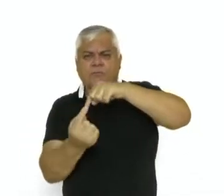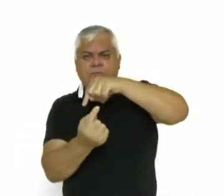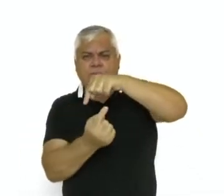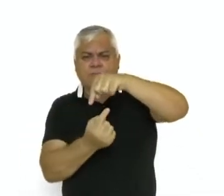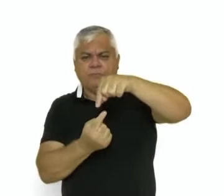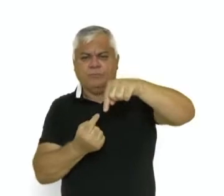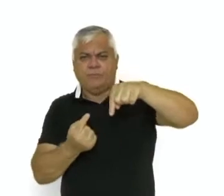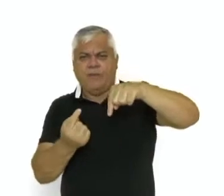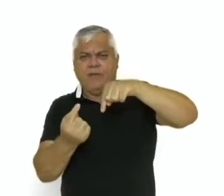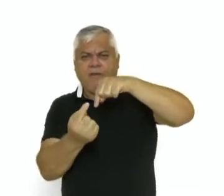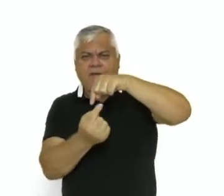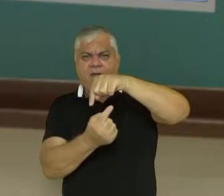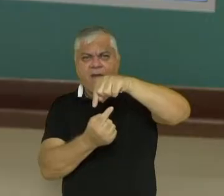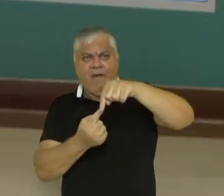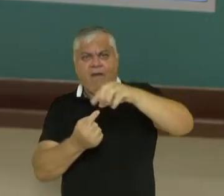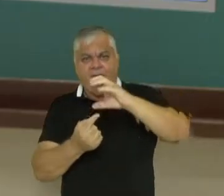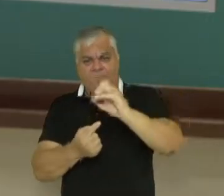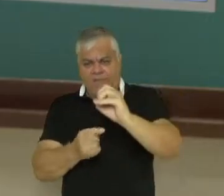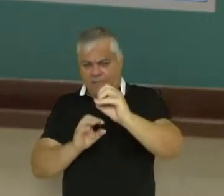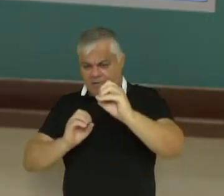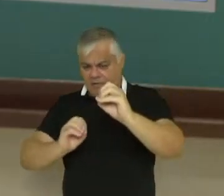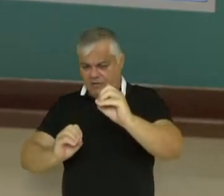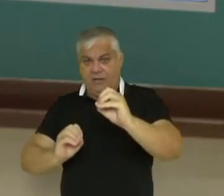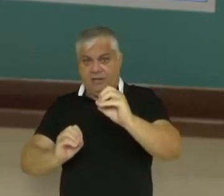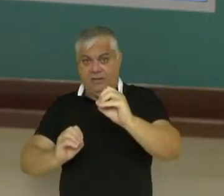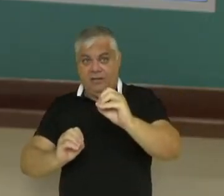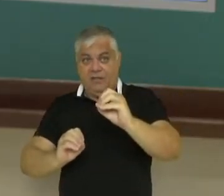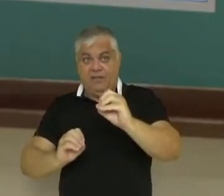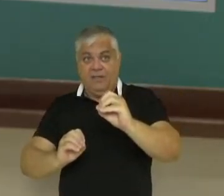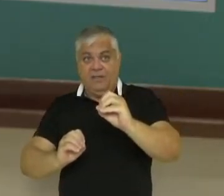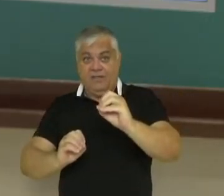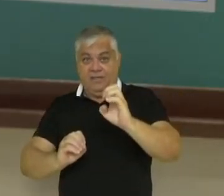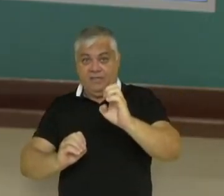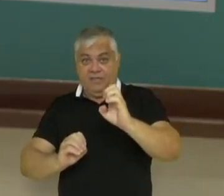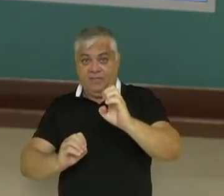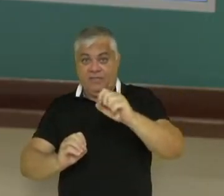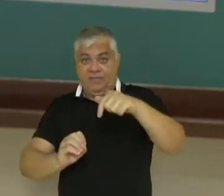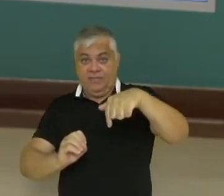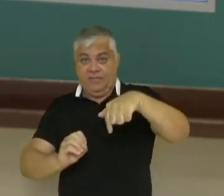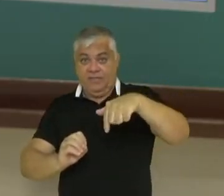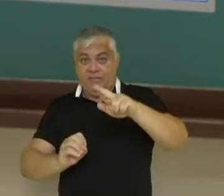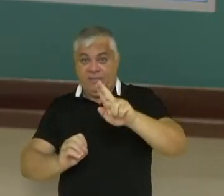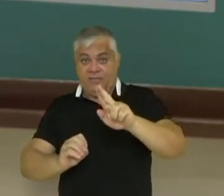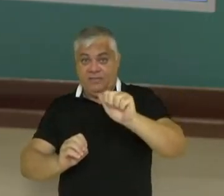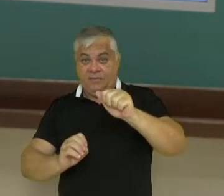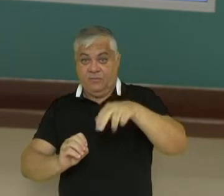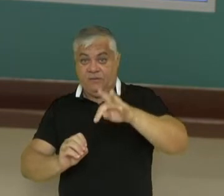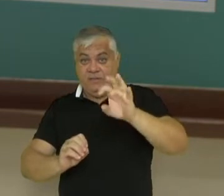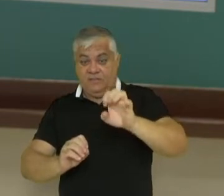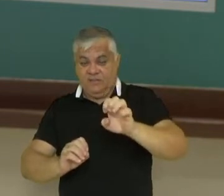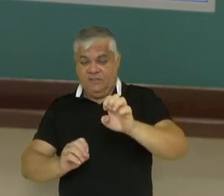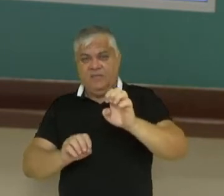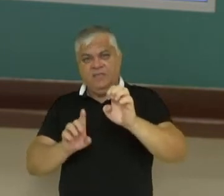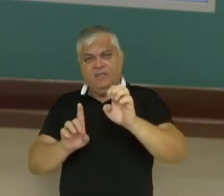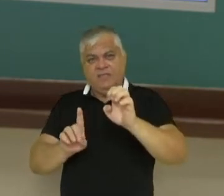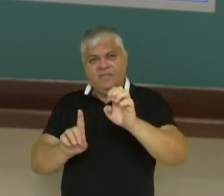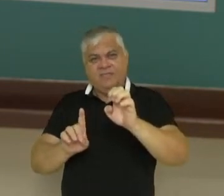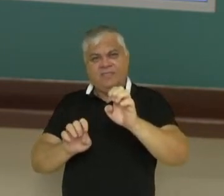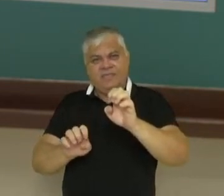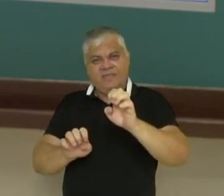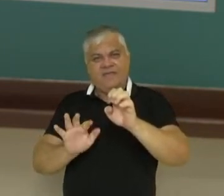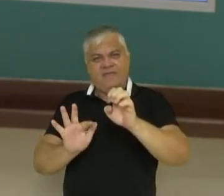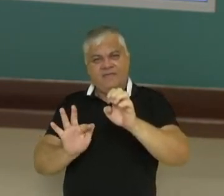uniforme. Então, com essa combinação aqui de pontos, você consegue explicar alguns movimentos dos planetas